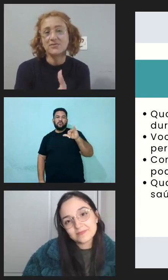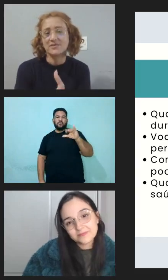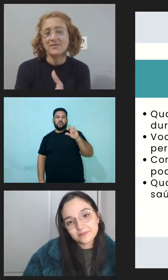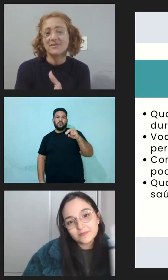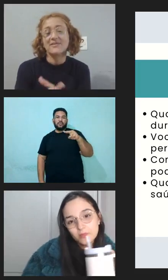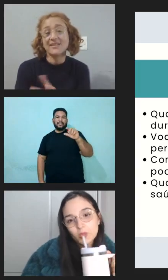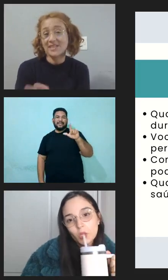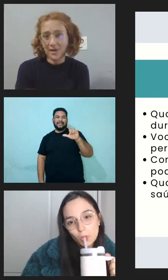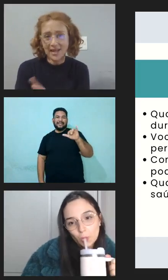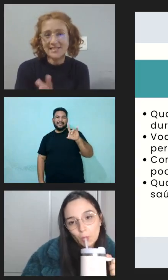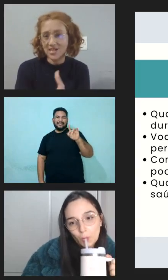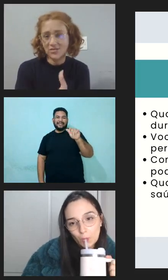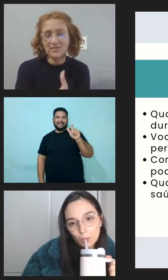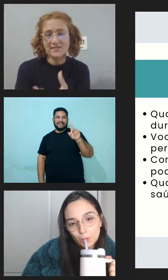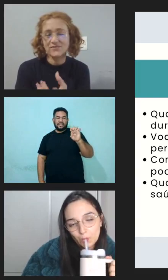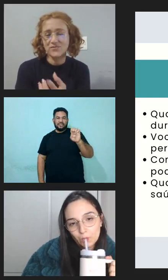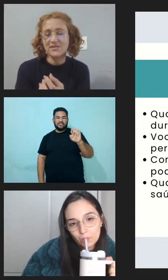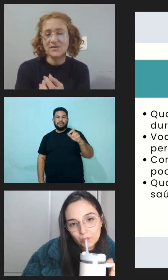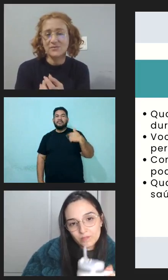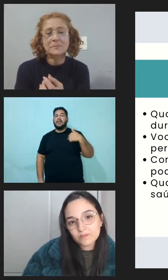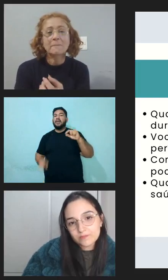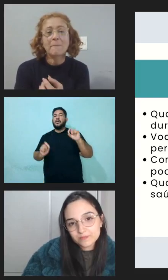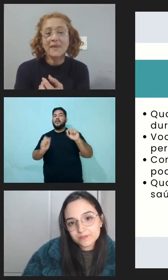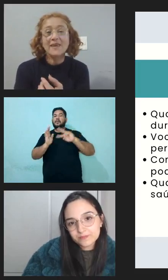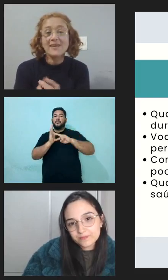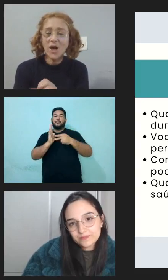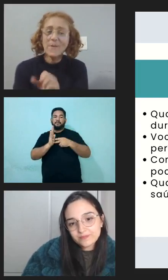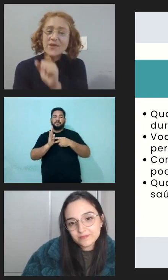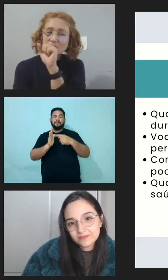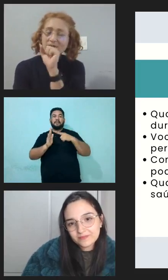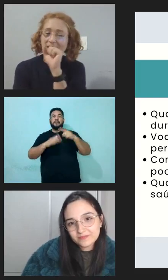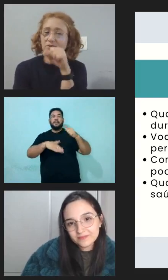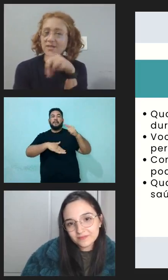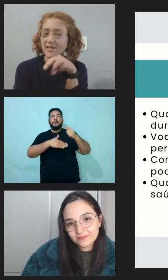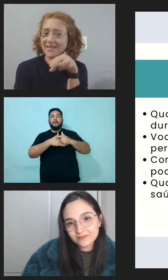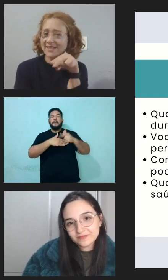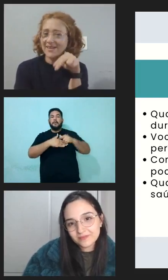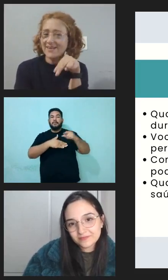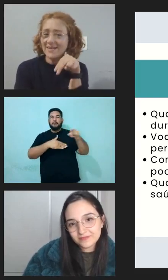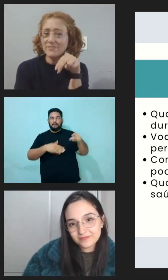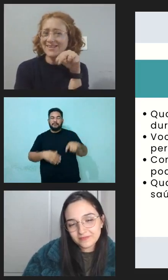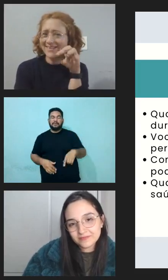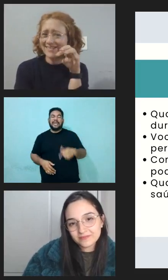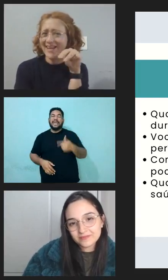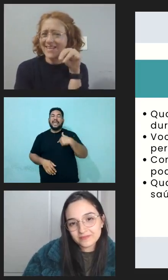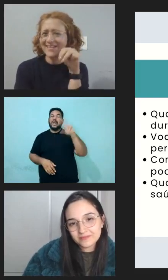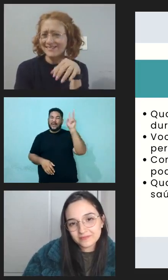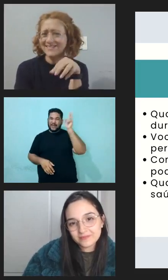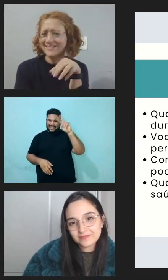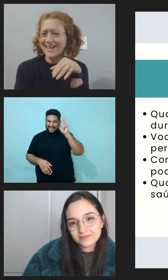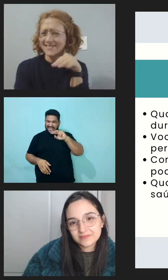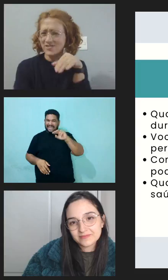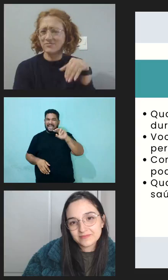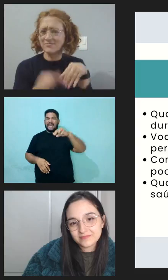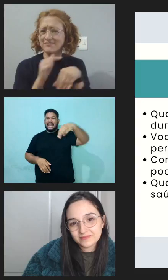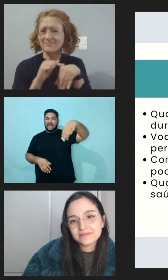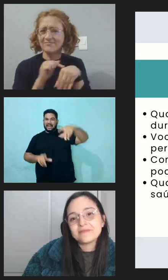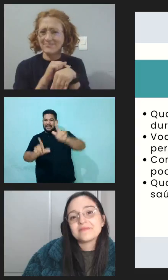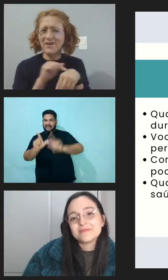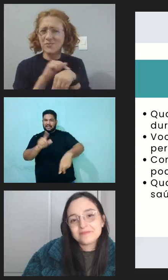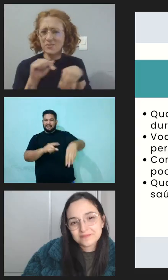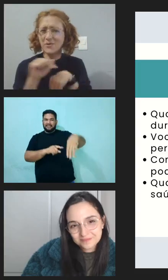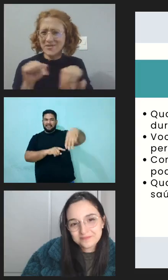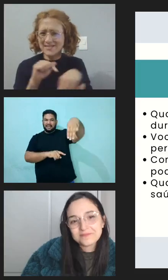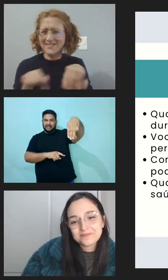movimento, né? Trabalhar essa questão dessa função. E realmente eu lembro que a letra M e a letra N, ela